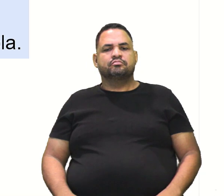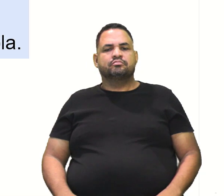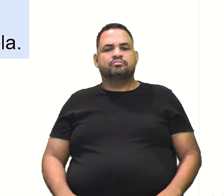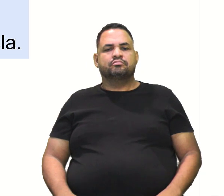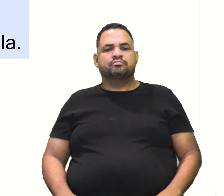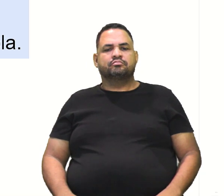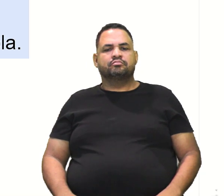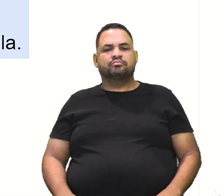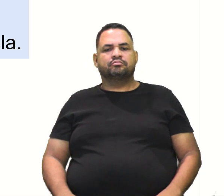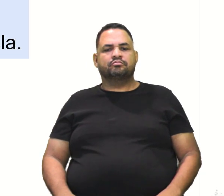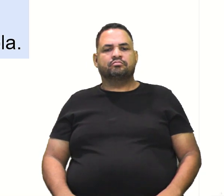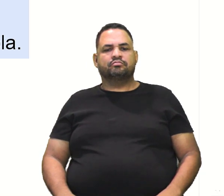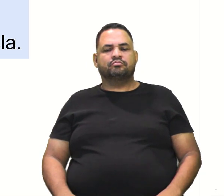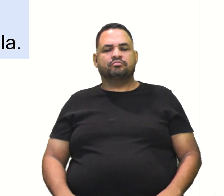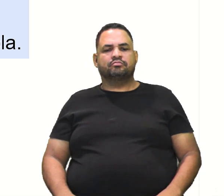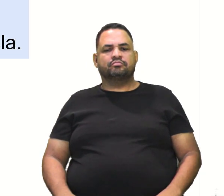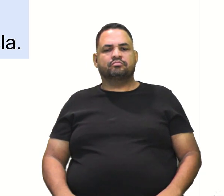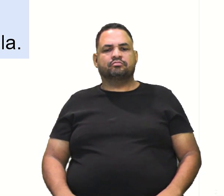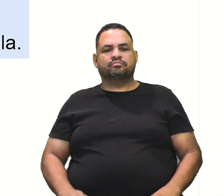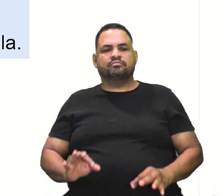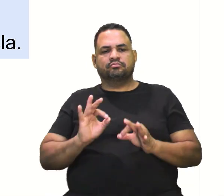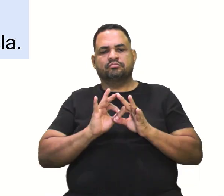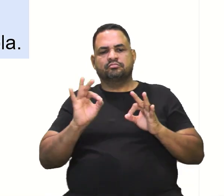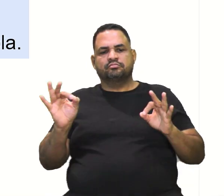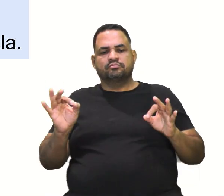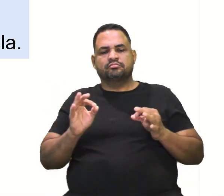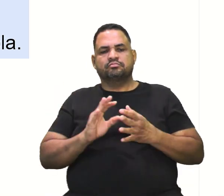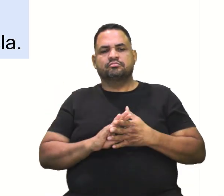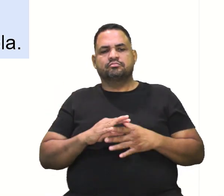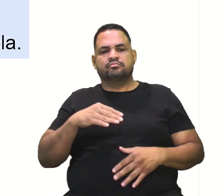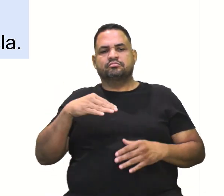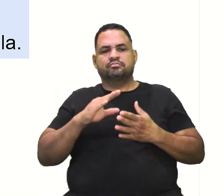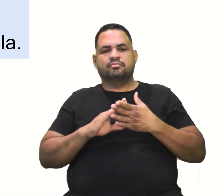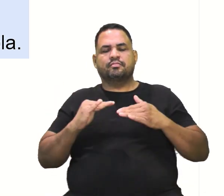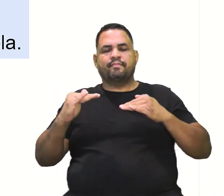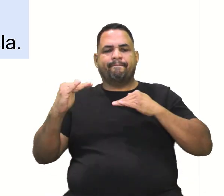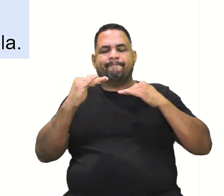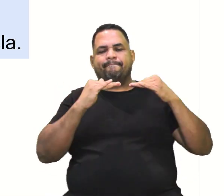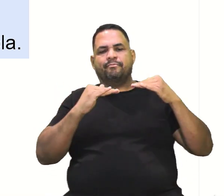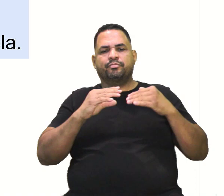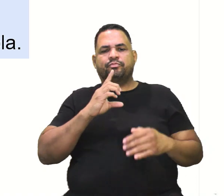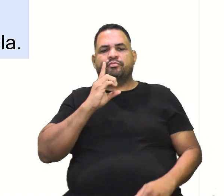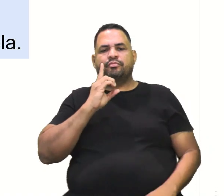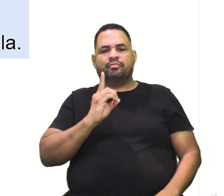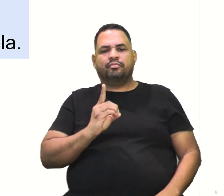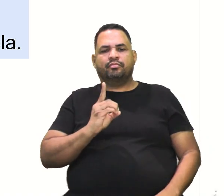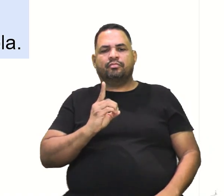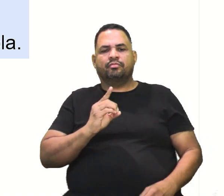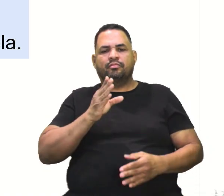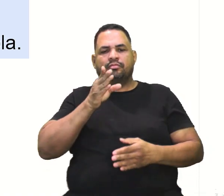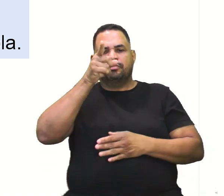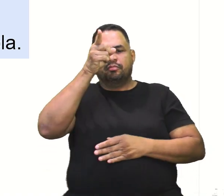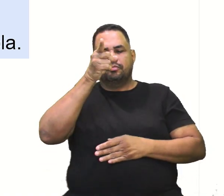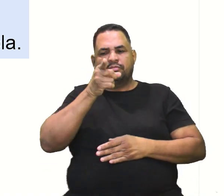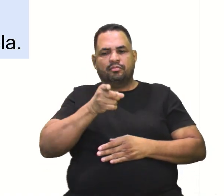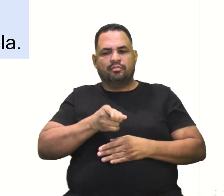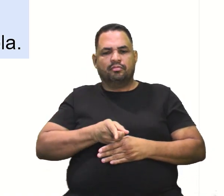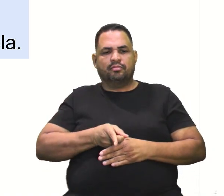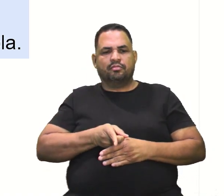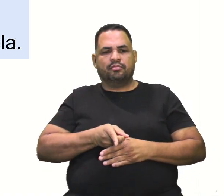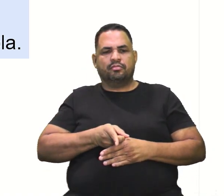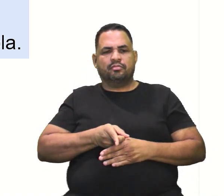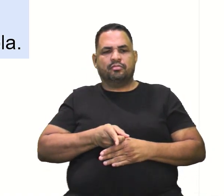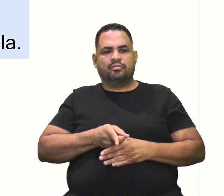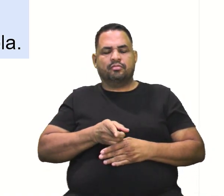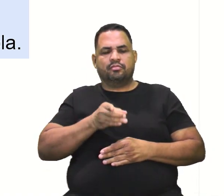o vértice, né? Essa distância é chamada de parâmetro. O D é o eixo de simetria, então é o